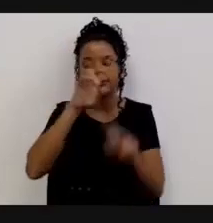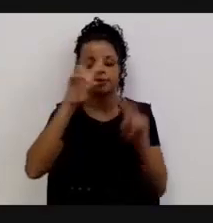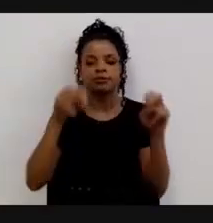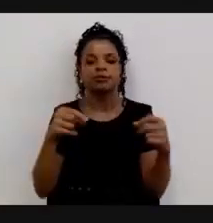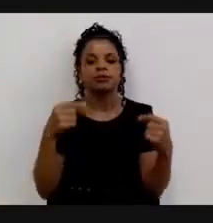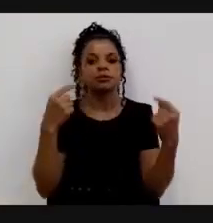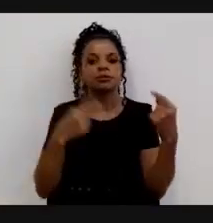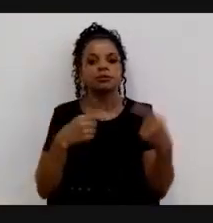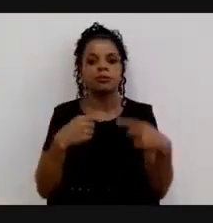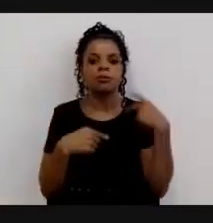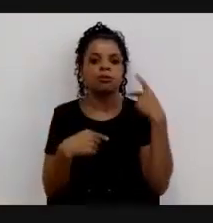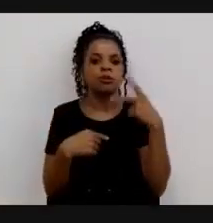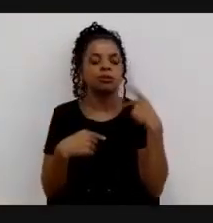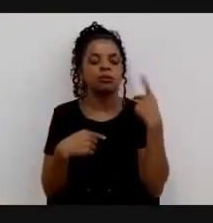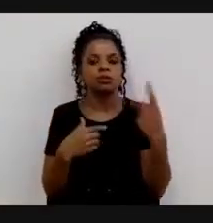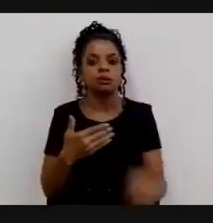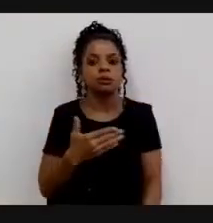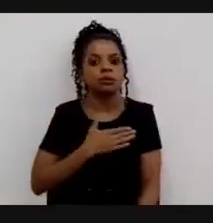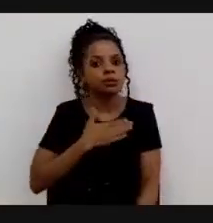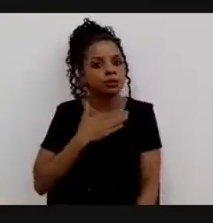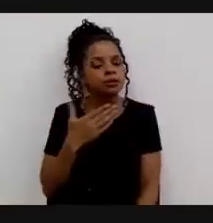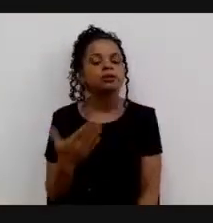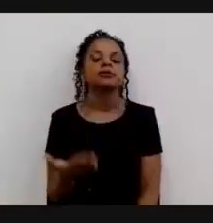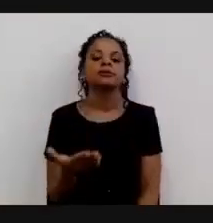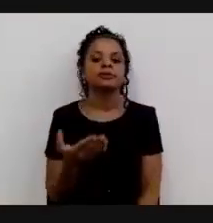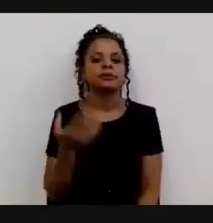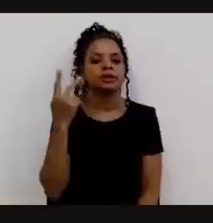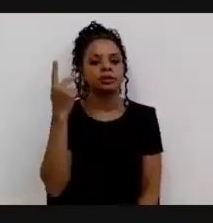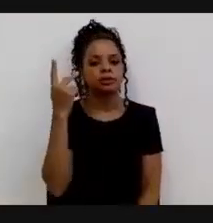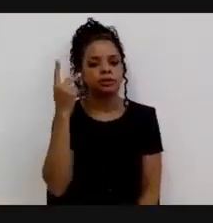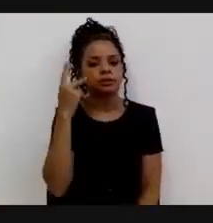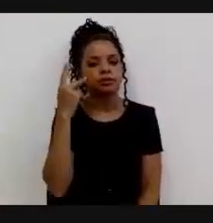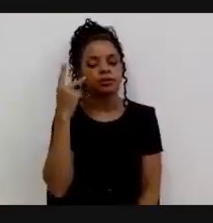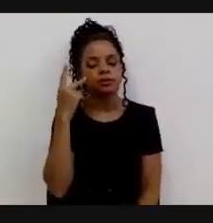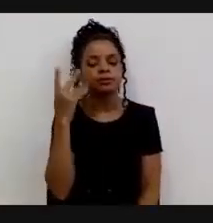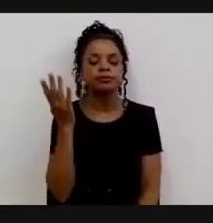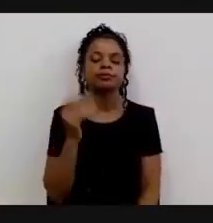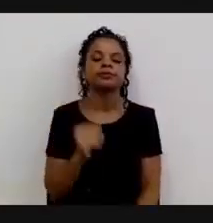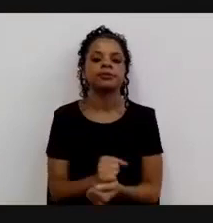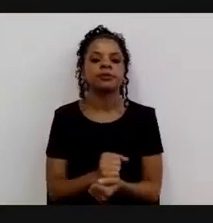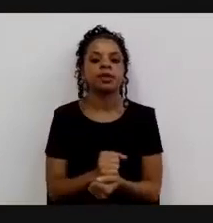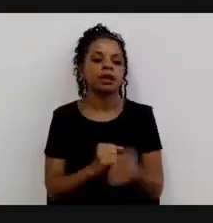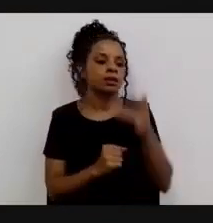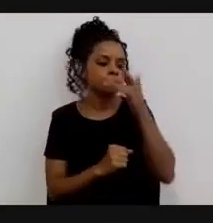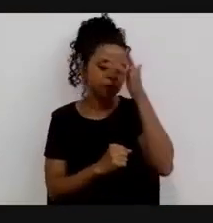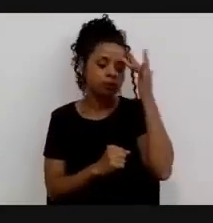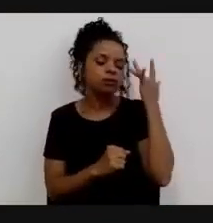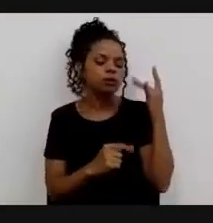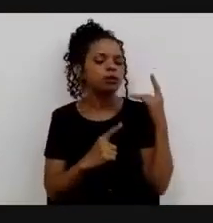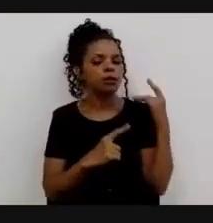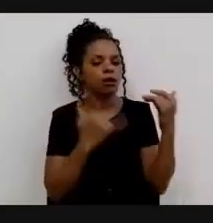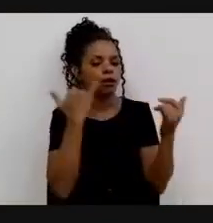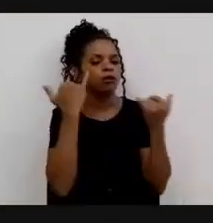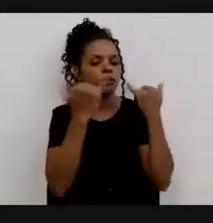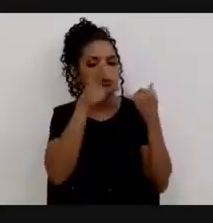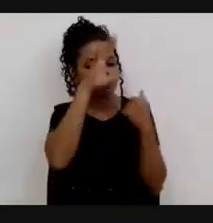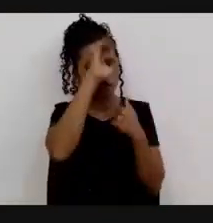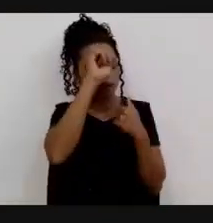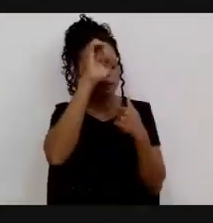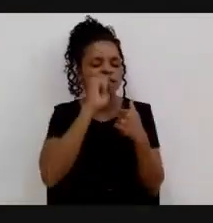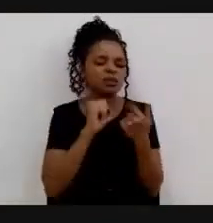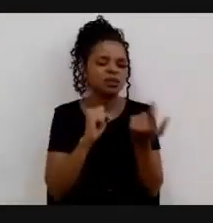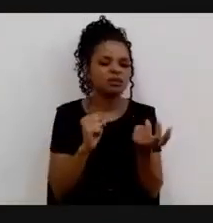são do Índice de Democracia Local, lá do IDL, São Paulo 2019. Entre os que se informam, 63% se informam